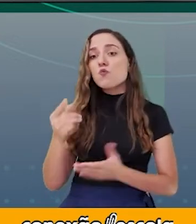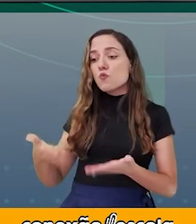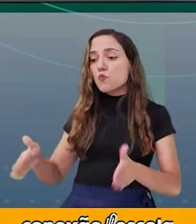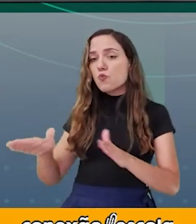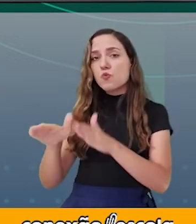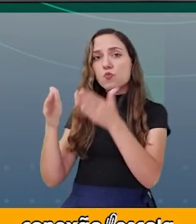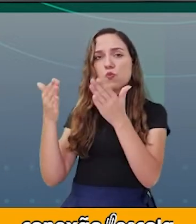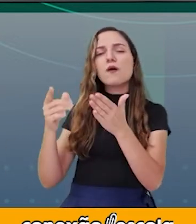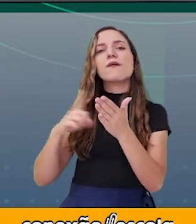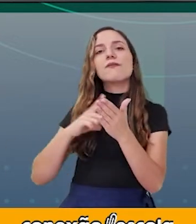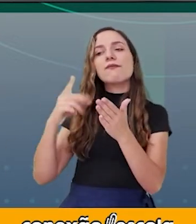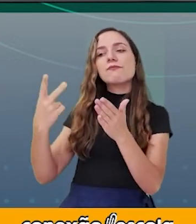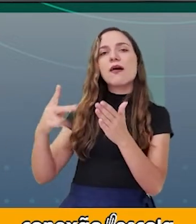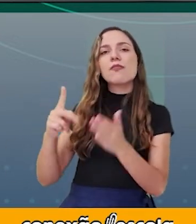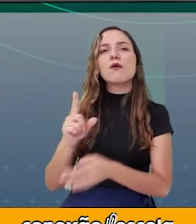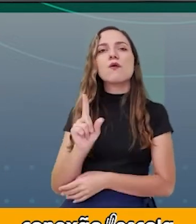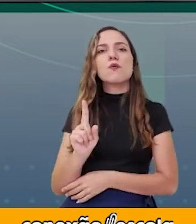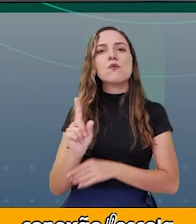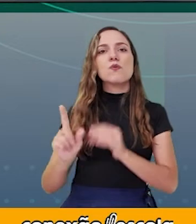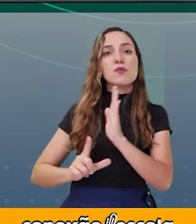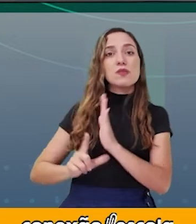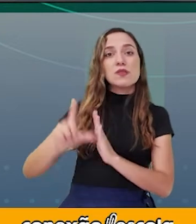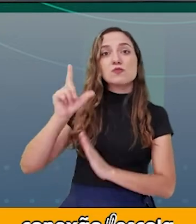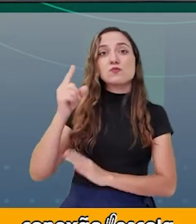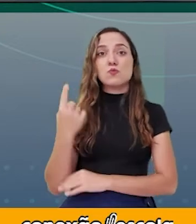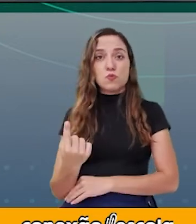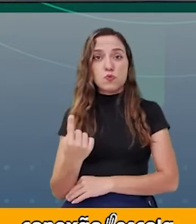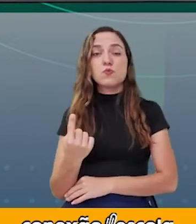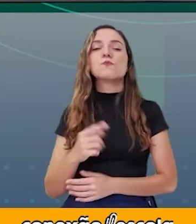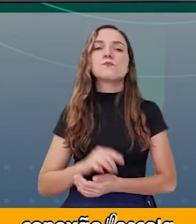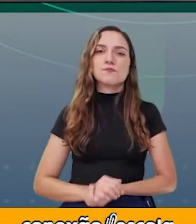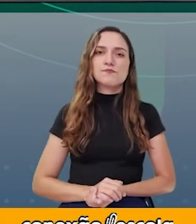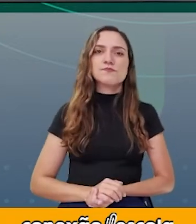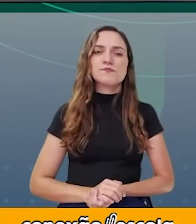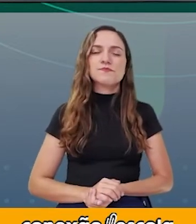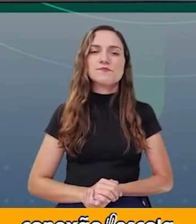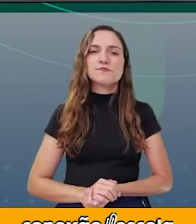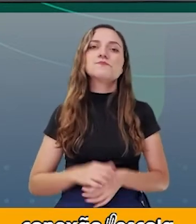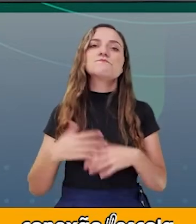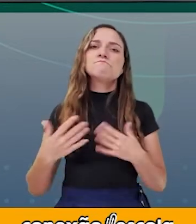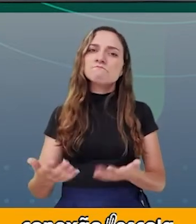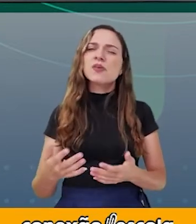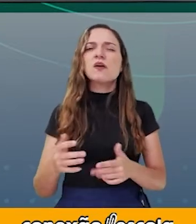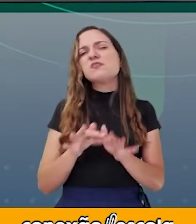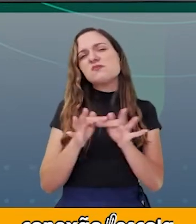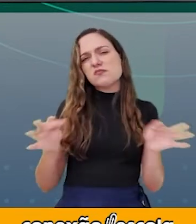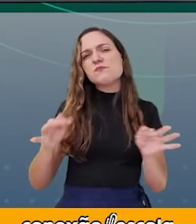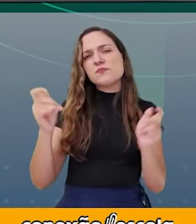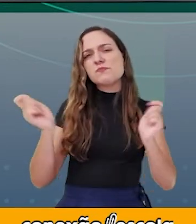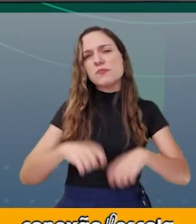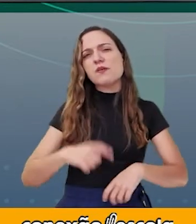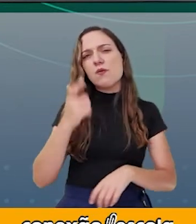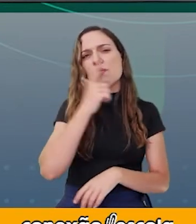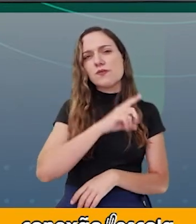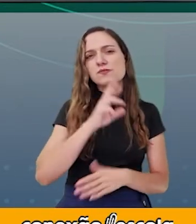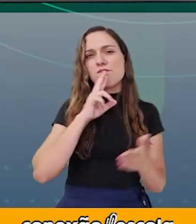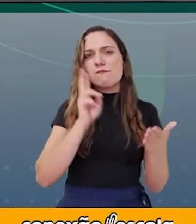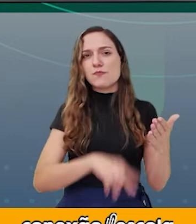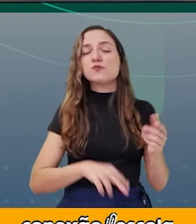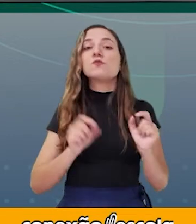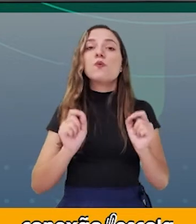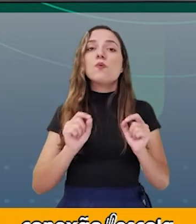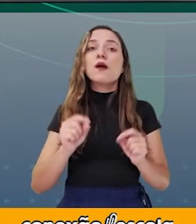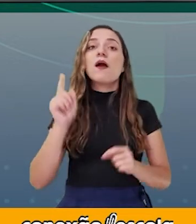tem a capacidade de 1 litro. Portanto, é simples. Nós podemos usar